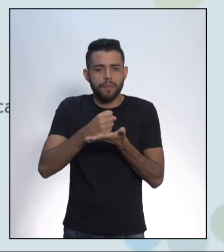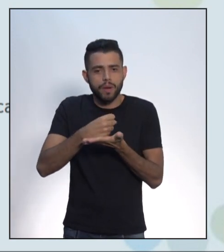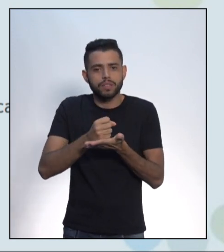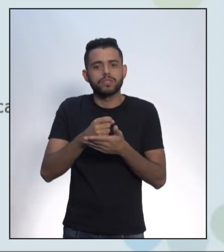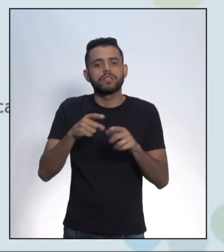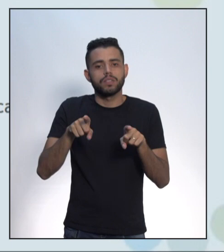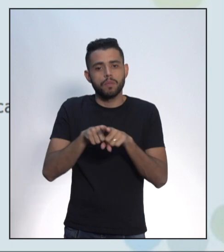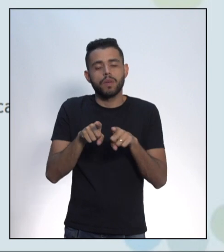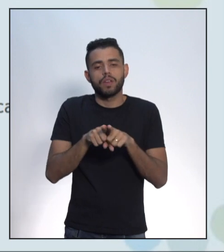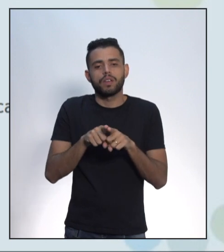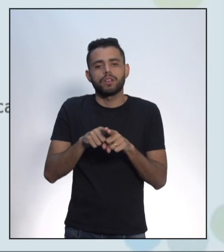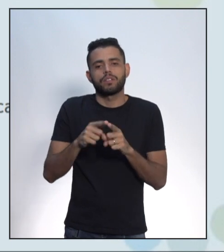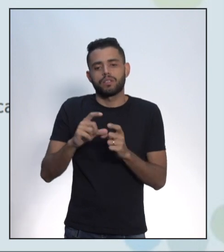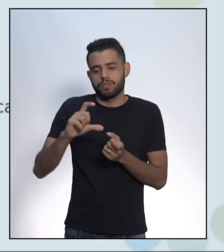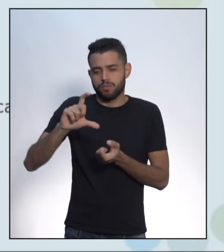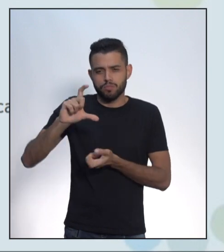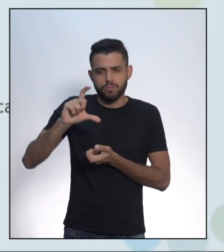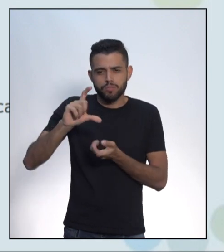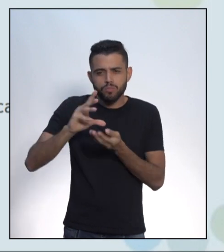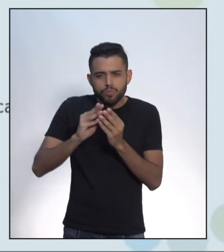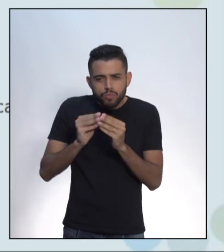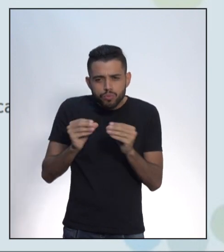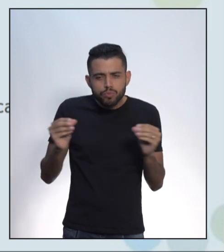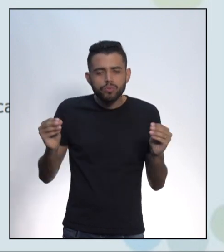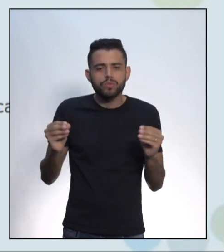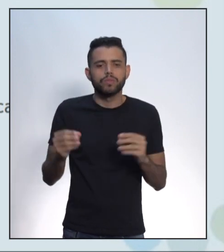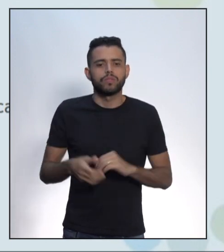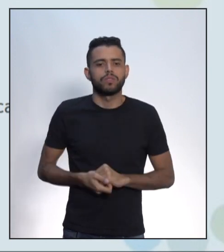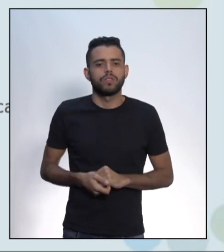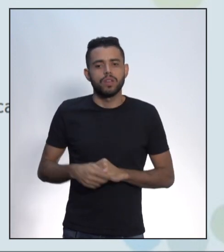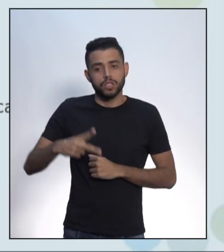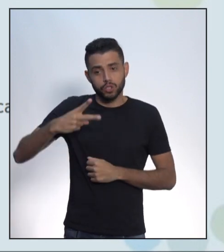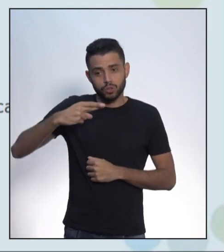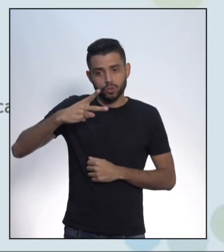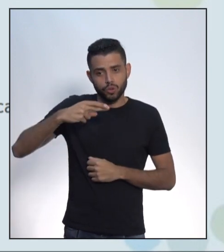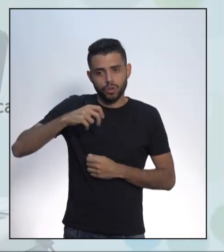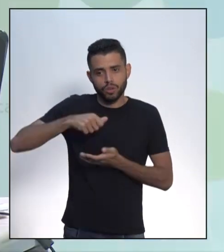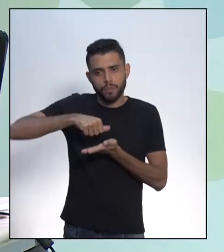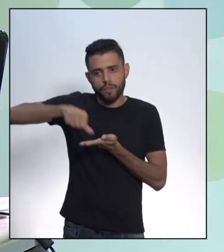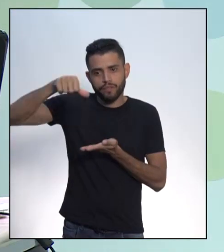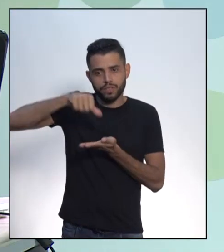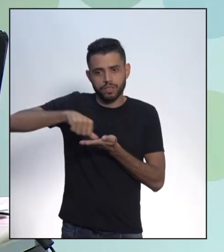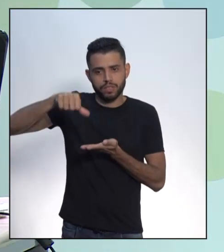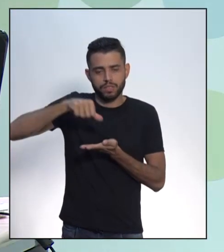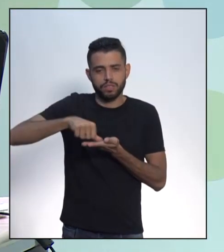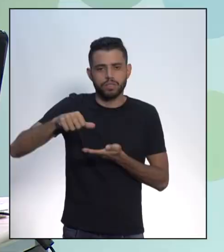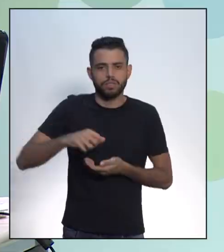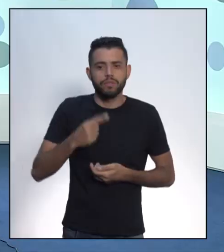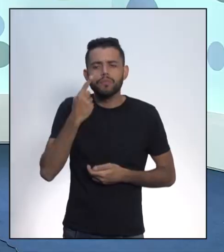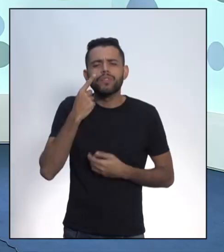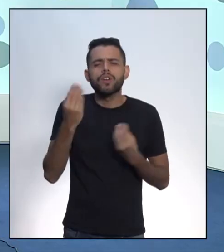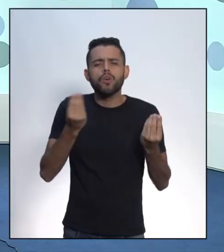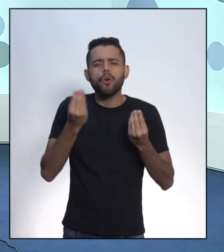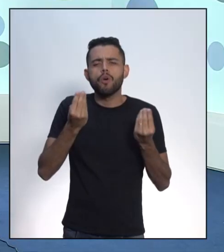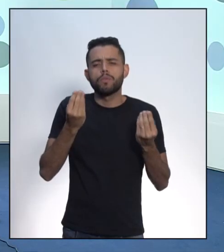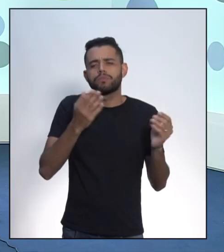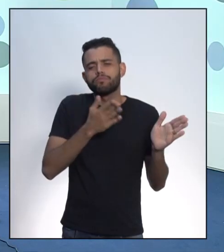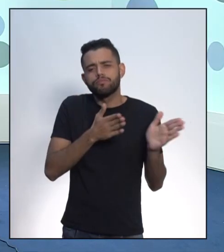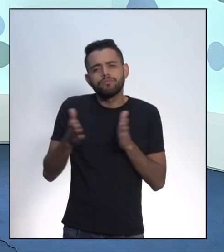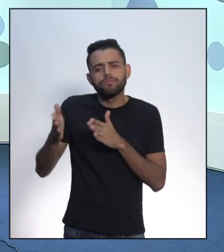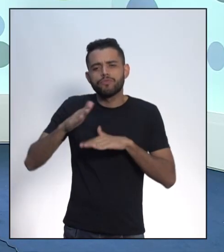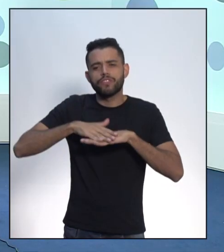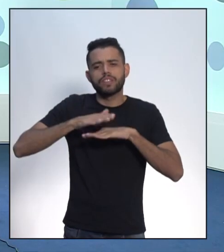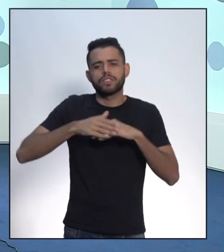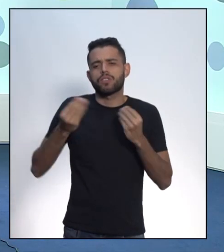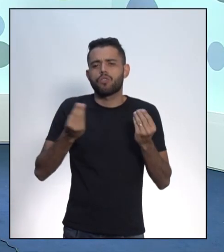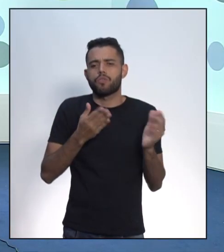carvão que tem em pedaço. Uma tesoura e uma fita adesiva. Vamos ver como que monta esse filtro no vídeo? Vamos lá?